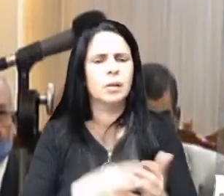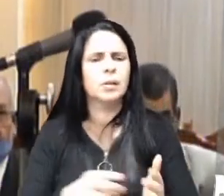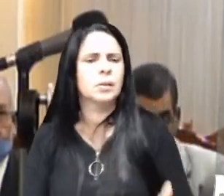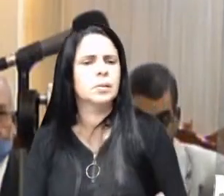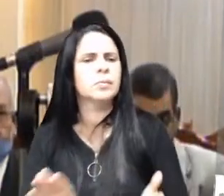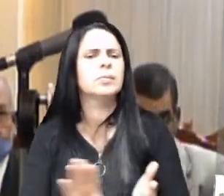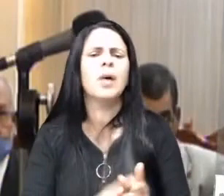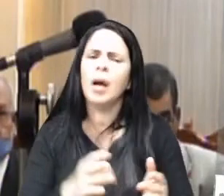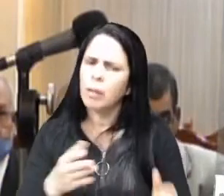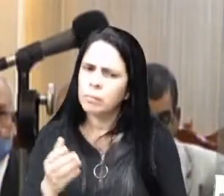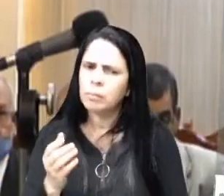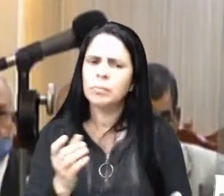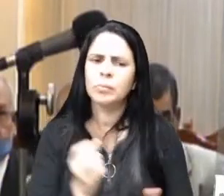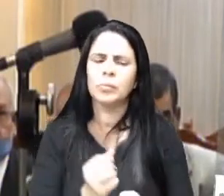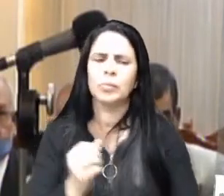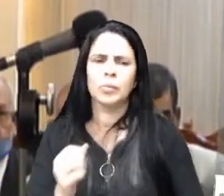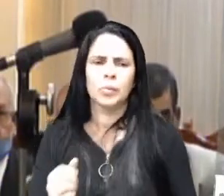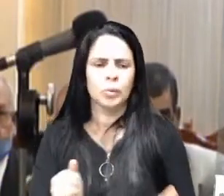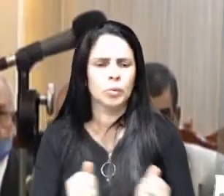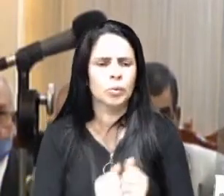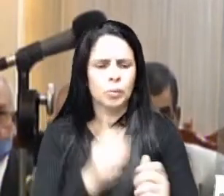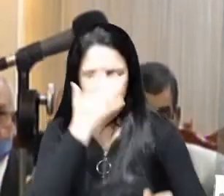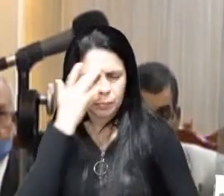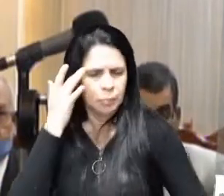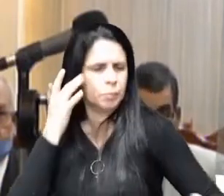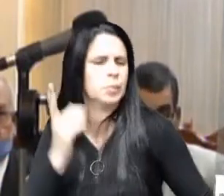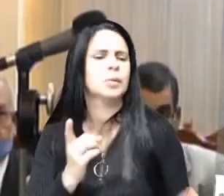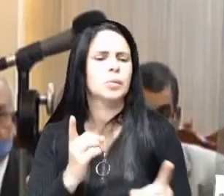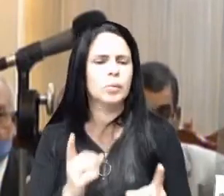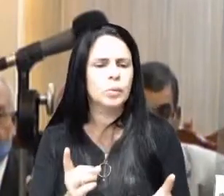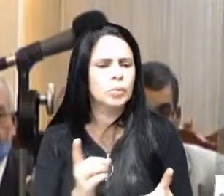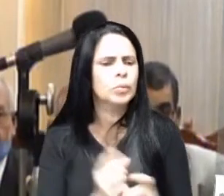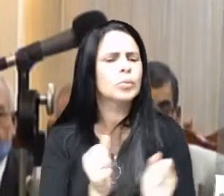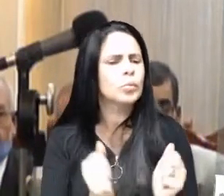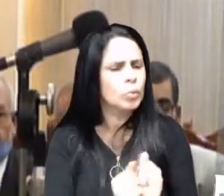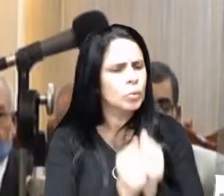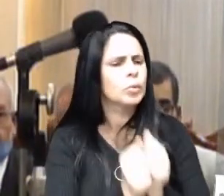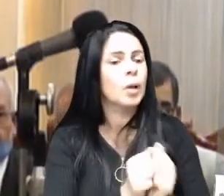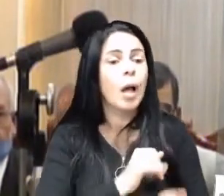Se aproxime e avise para ela que Jesus está voltando.